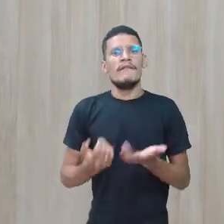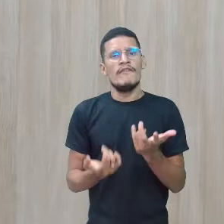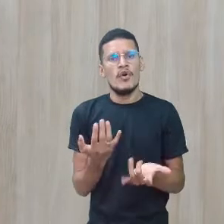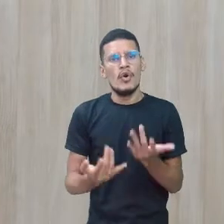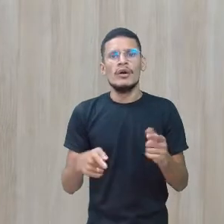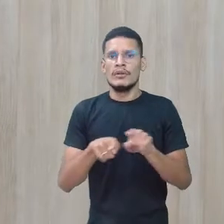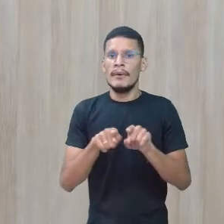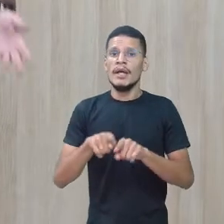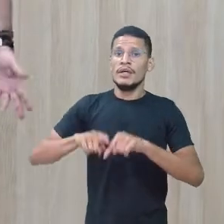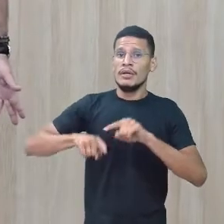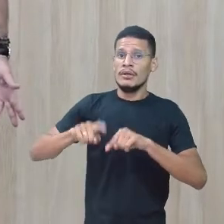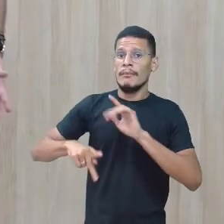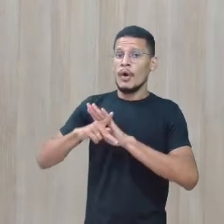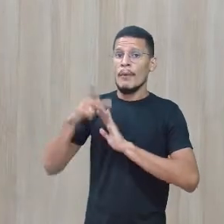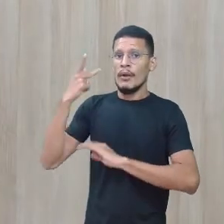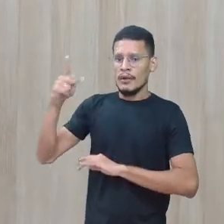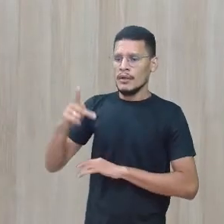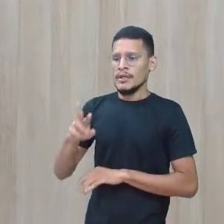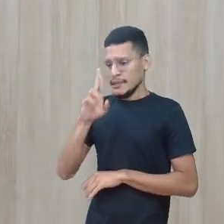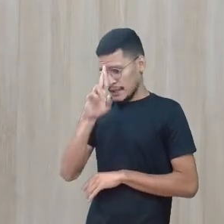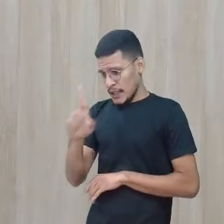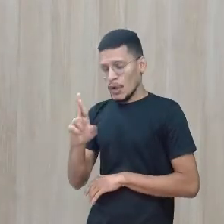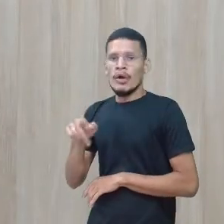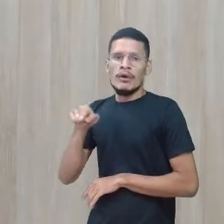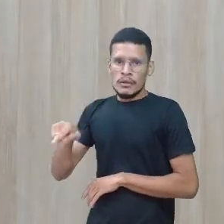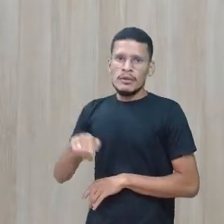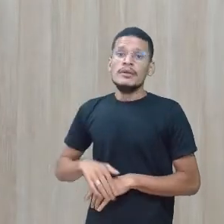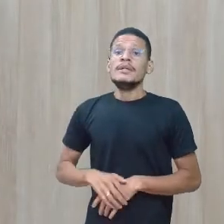que ficavam nas terras do Senhor. Se